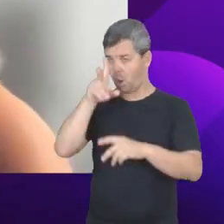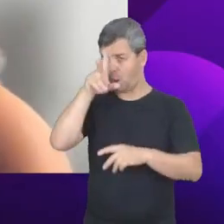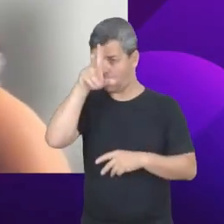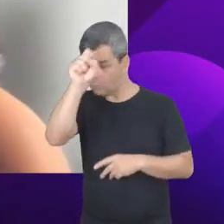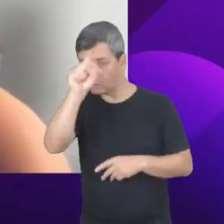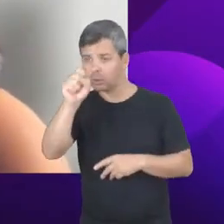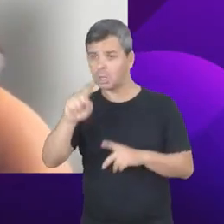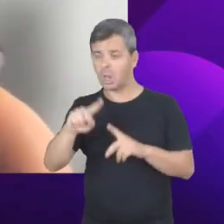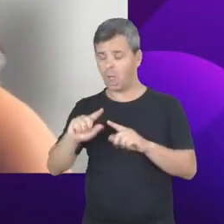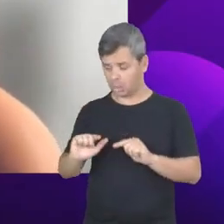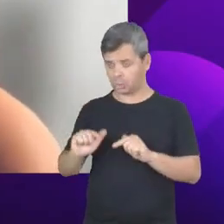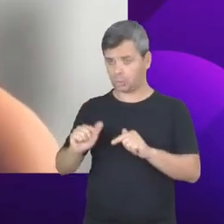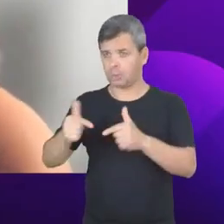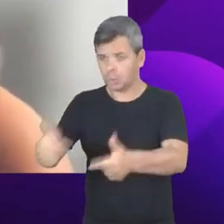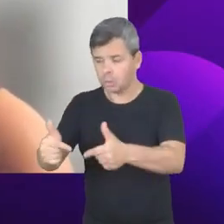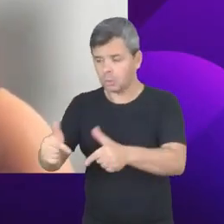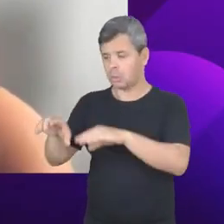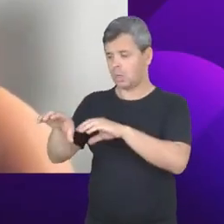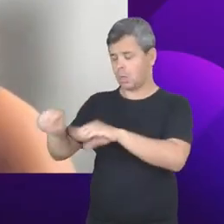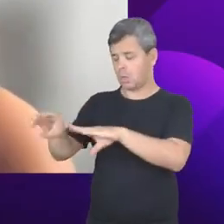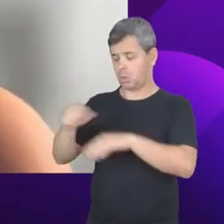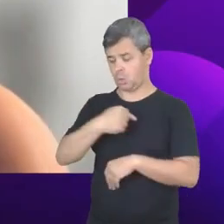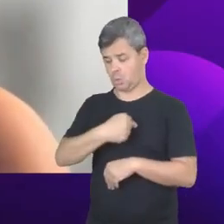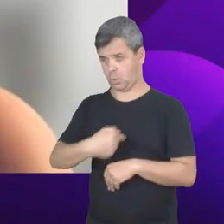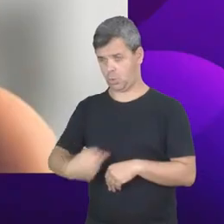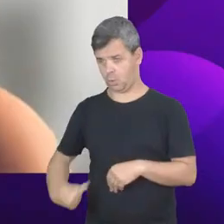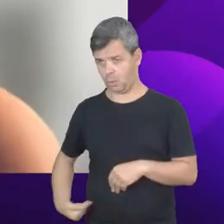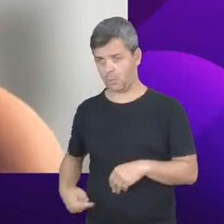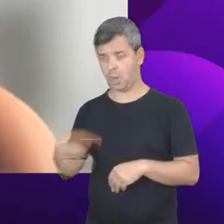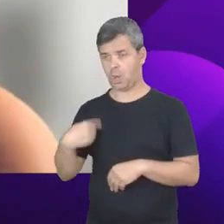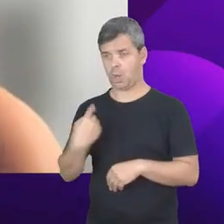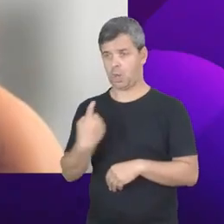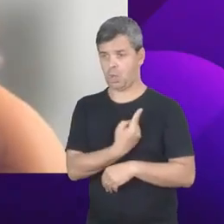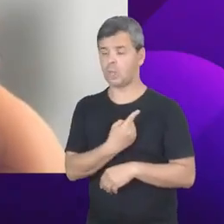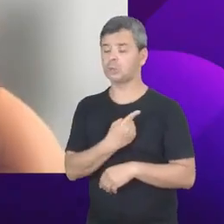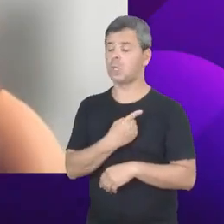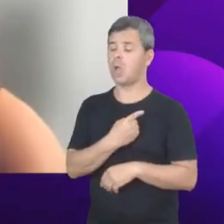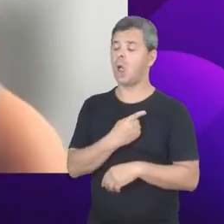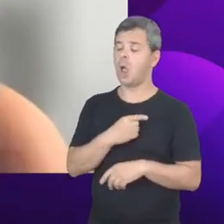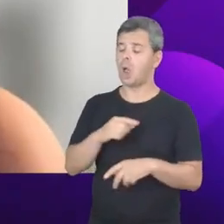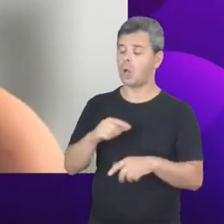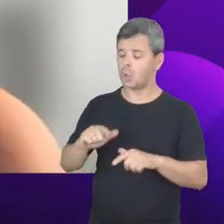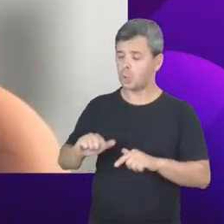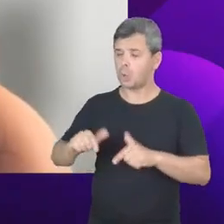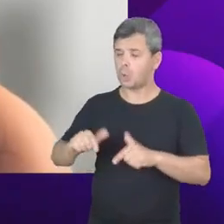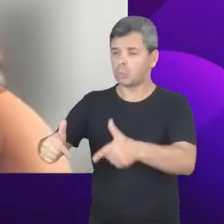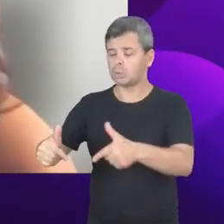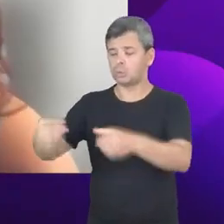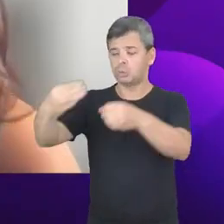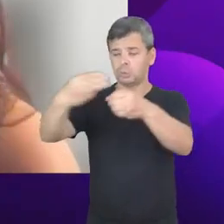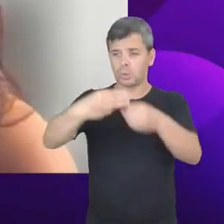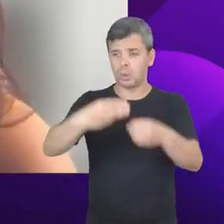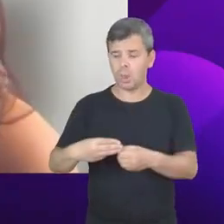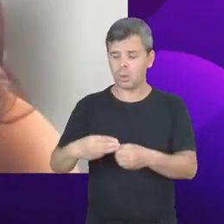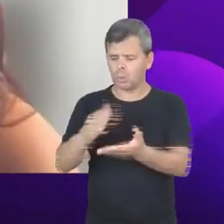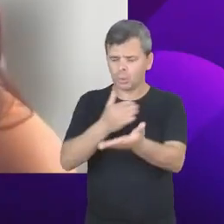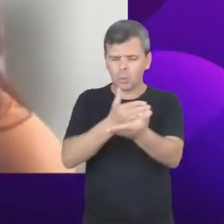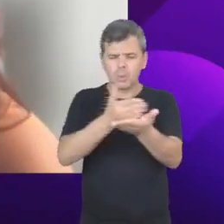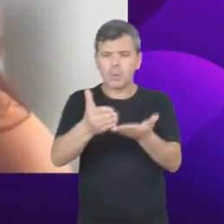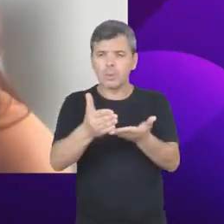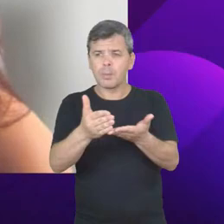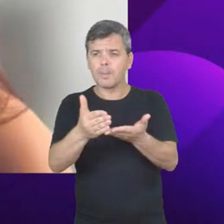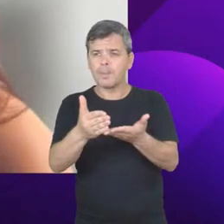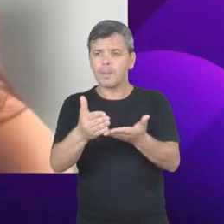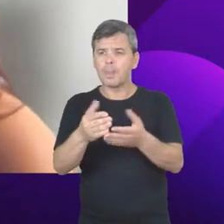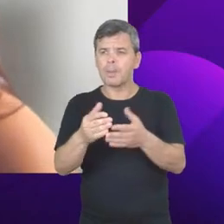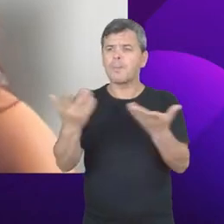fortalecer a luta da educação pública e a nossa luta popular nos municípios. Então, queria começar